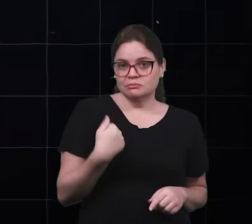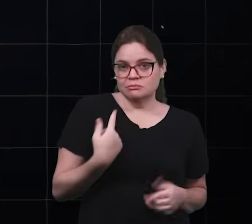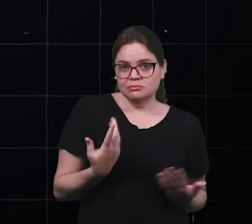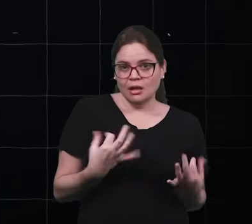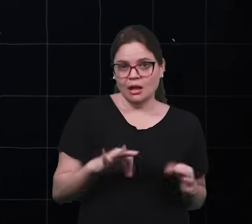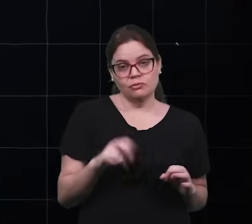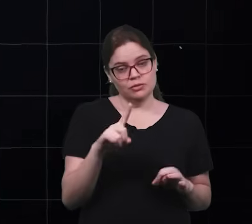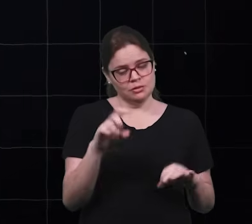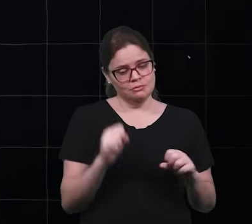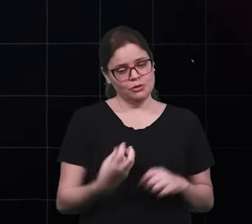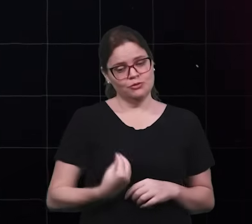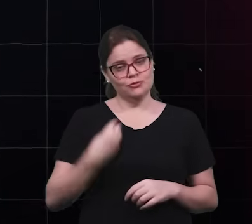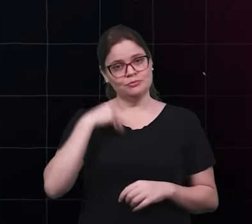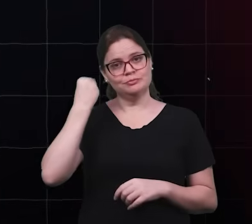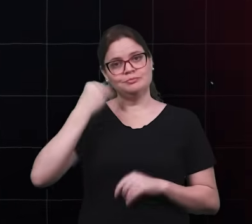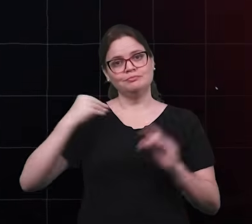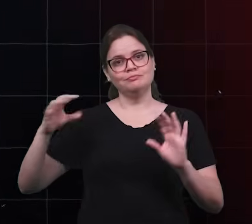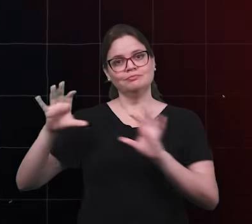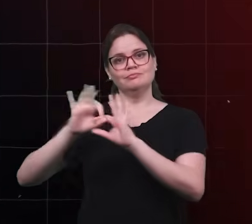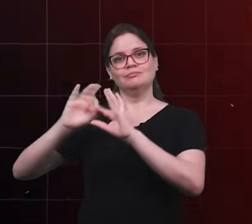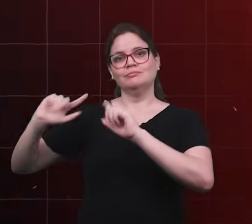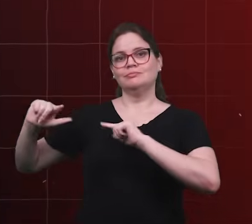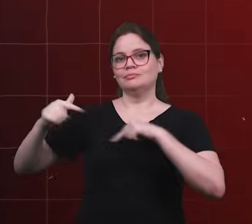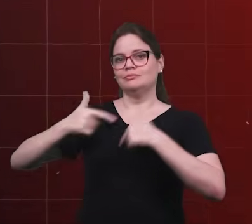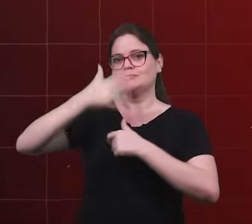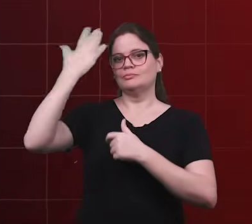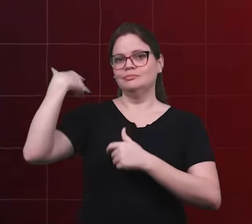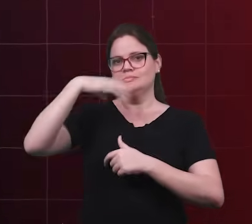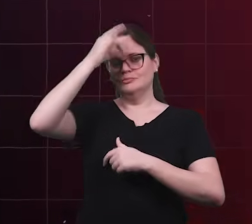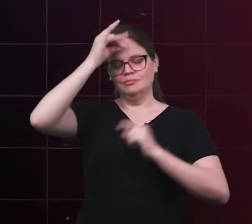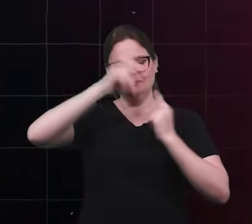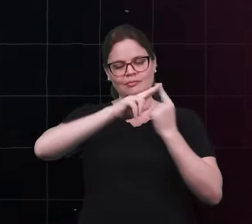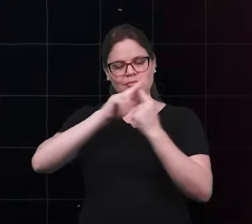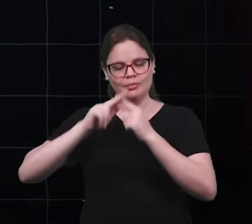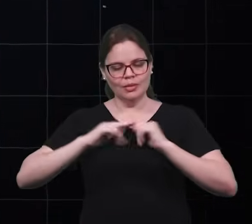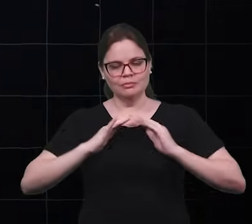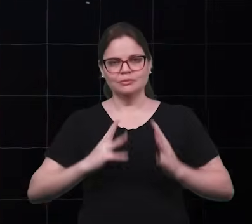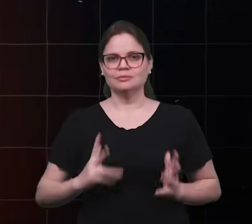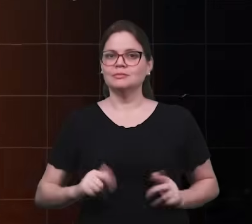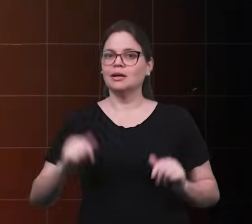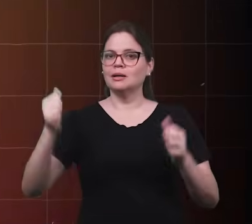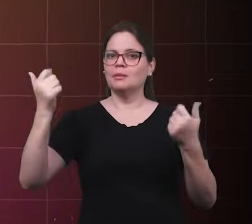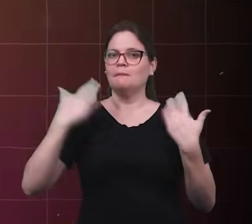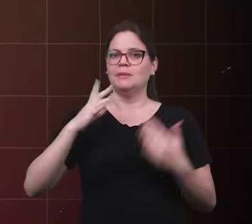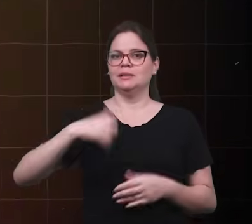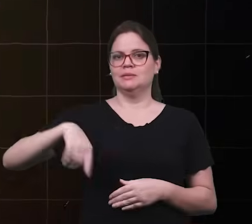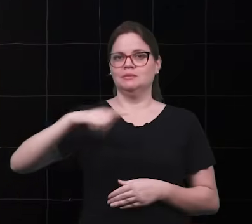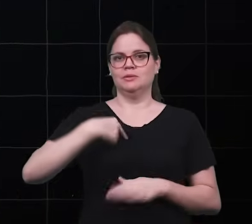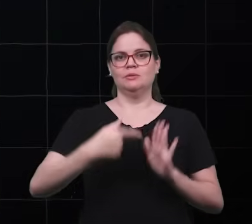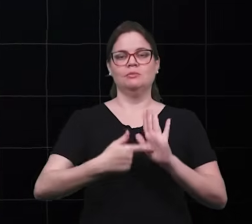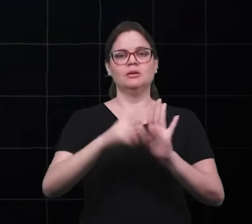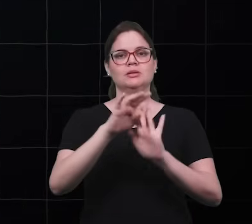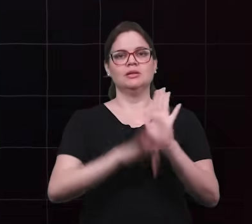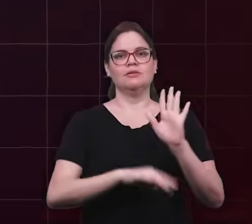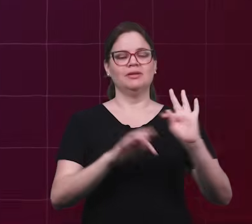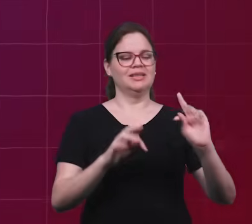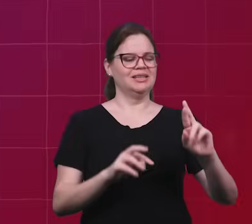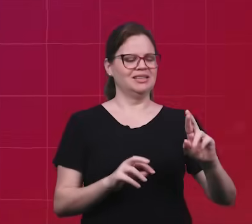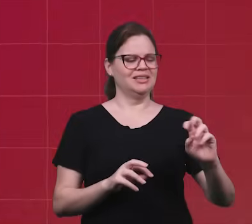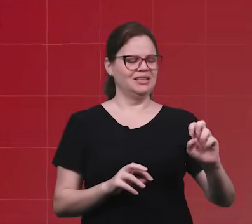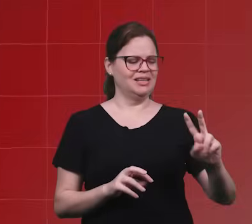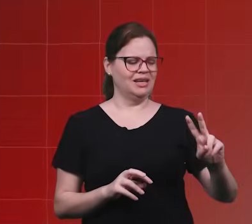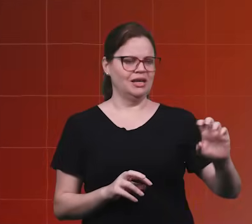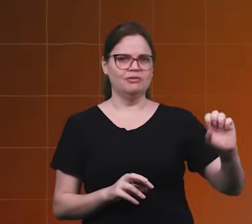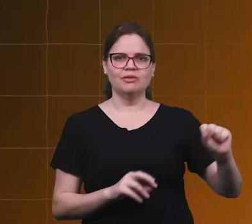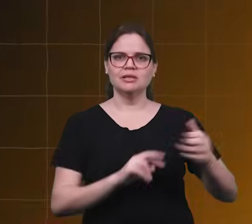a experiência da operação do Espírito Santo. Essa é a grande bênção para nós. O texto fala de trevas, de um mundo